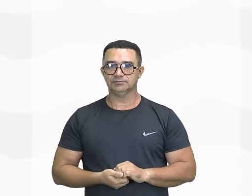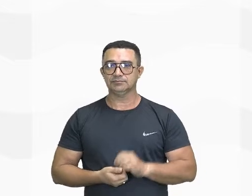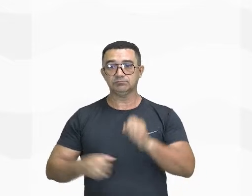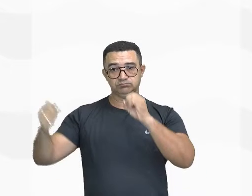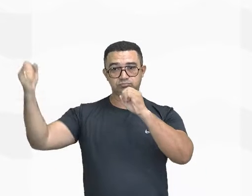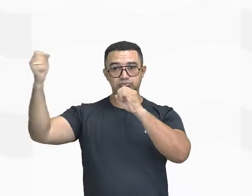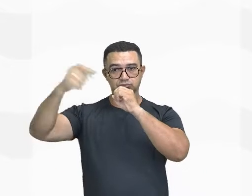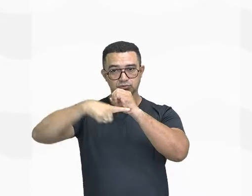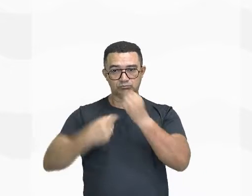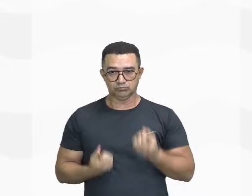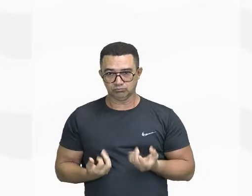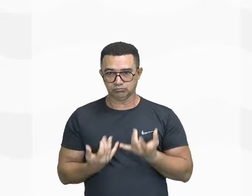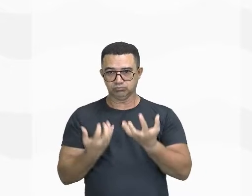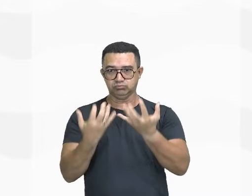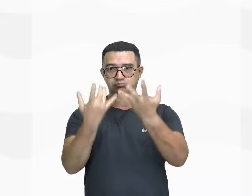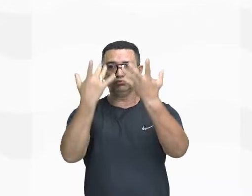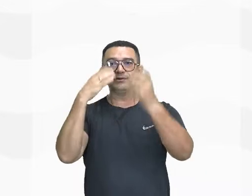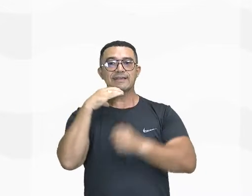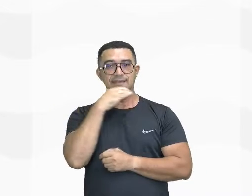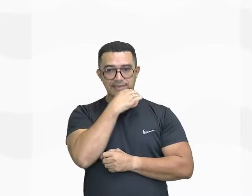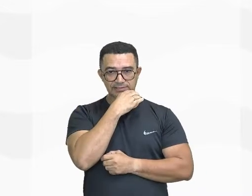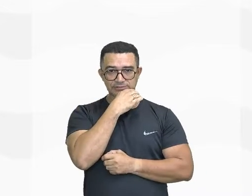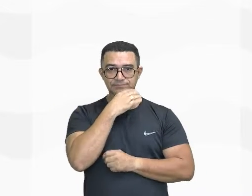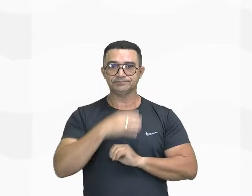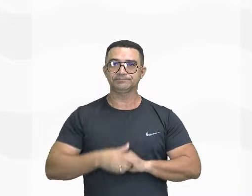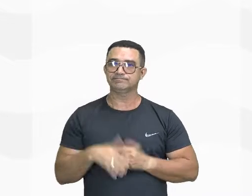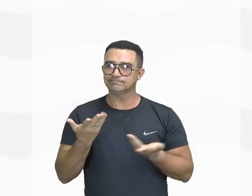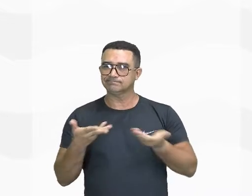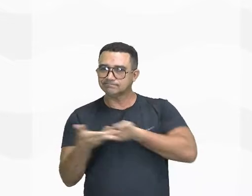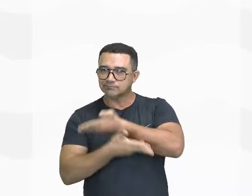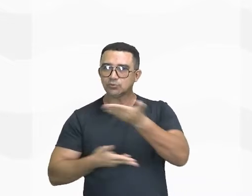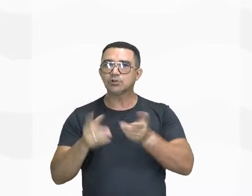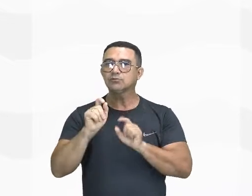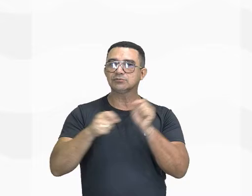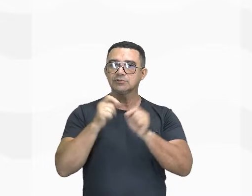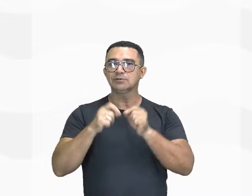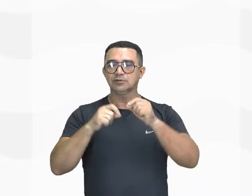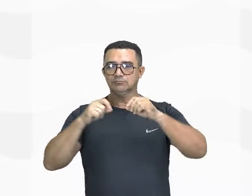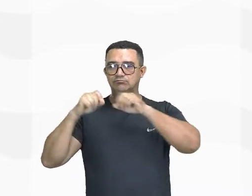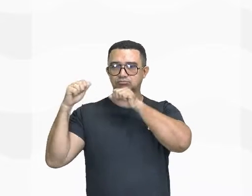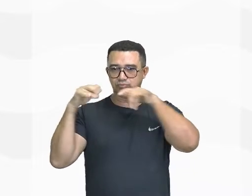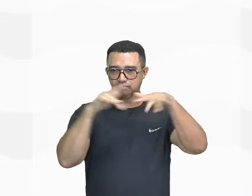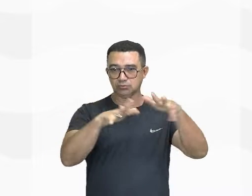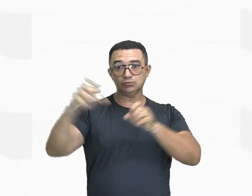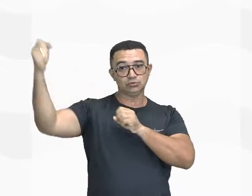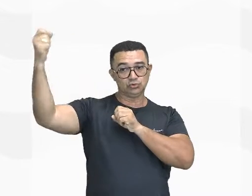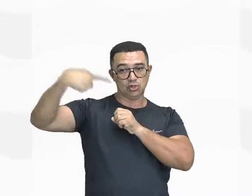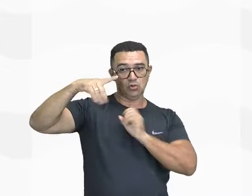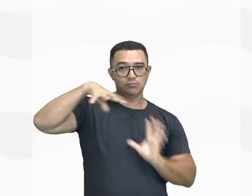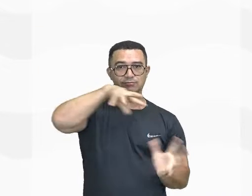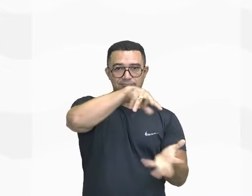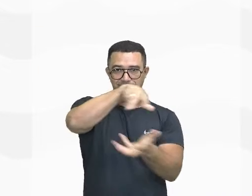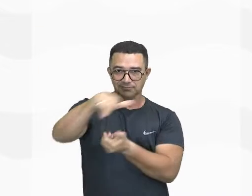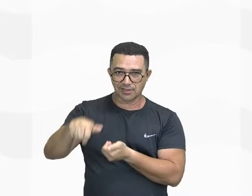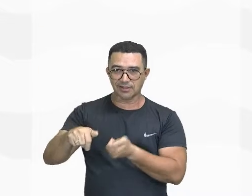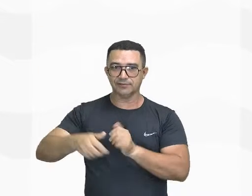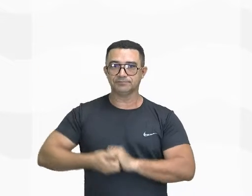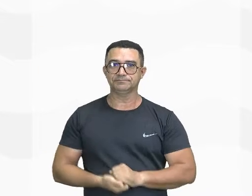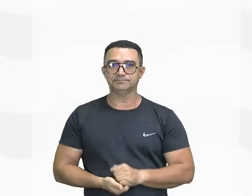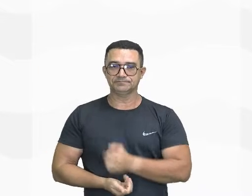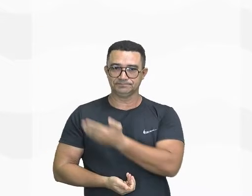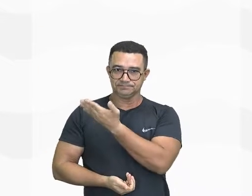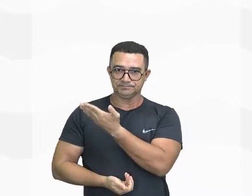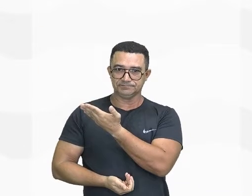seguinte: efeito estufa e aquecimento global, interações da radiação solar com a Terra, radiação térmica emitida